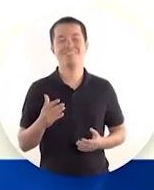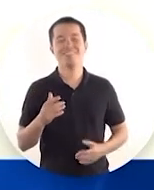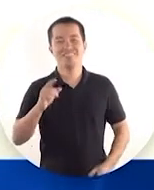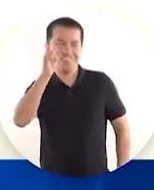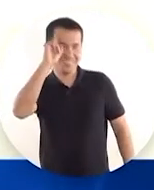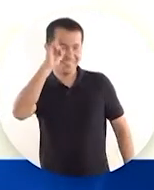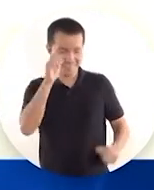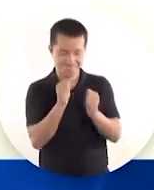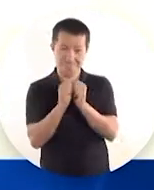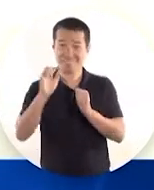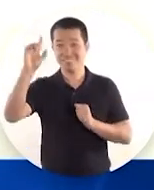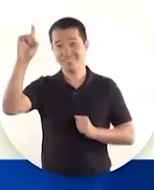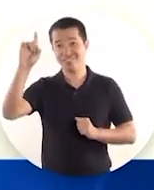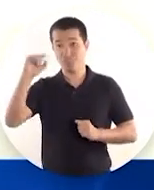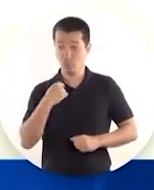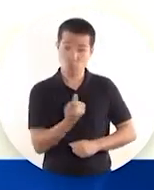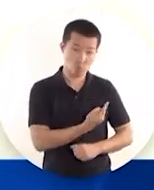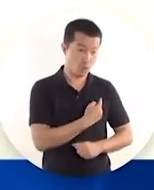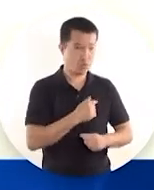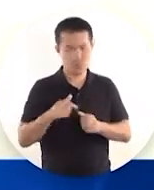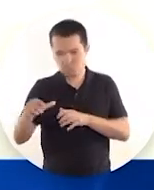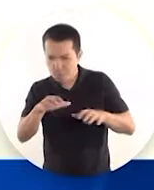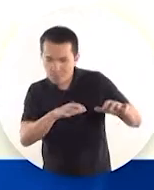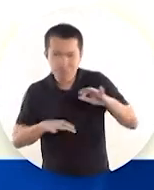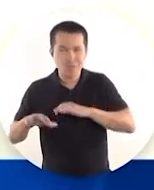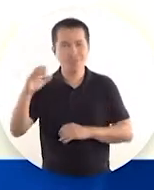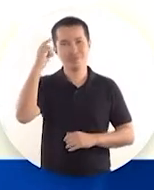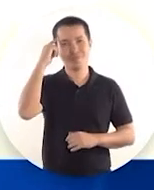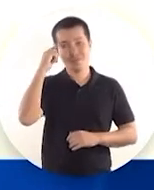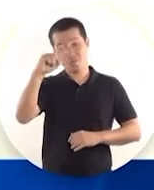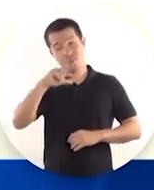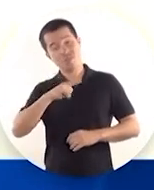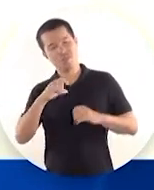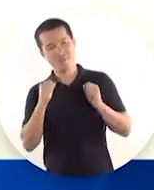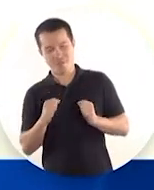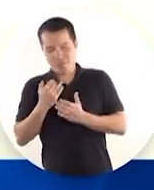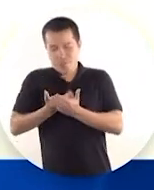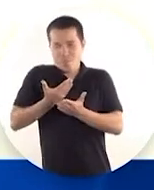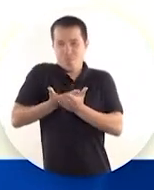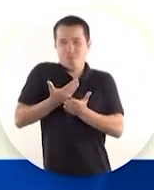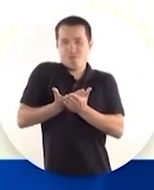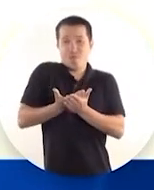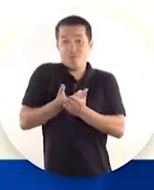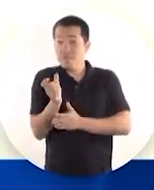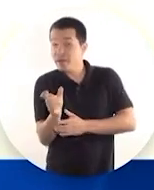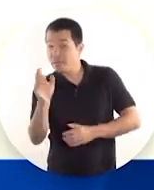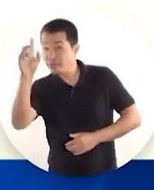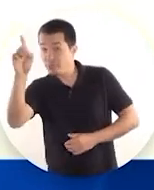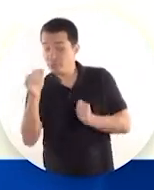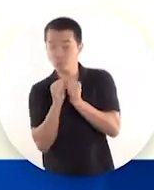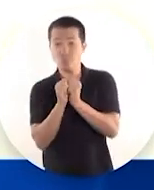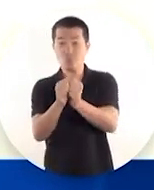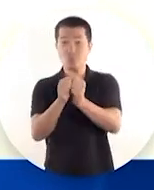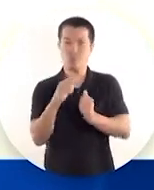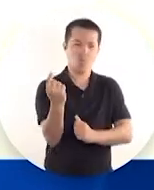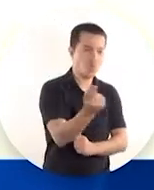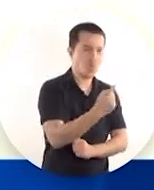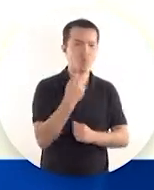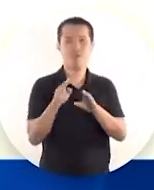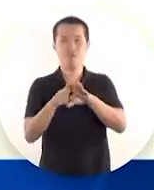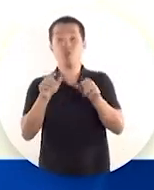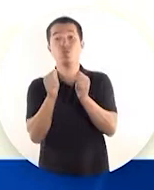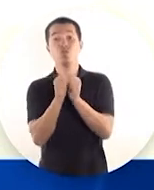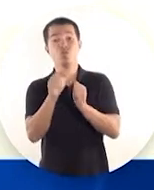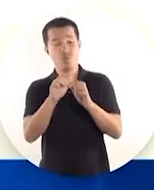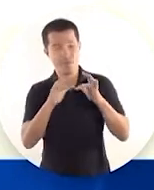Bem-vindos a mais um Dia a Dia com Deus, um programa pensado, sonhado para você estudar a Palavra de Deus junto com a gente, junto com a sua